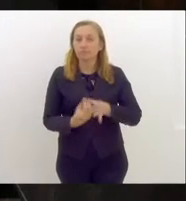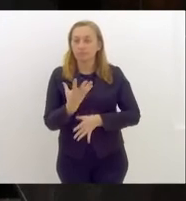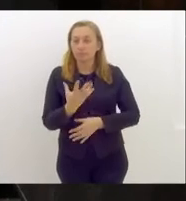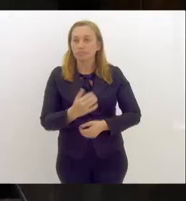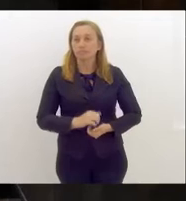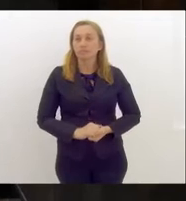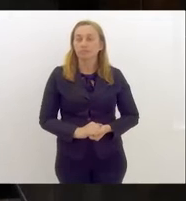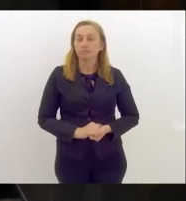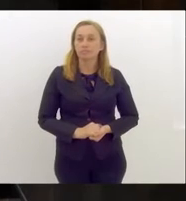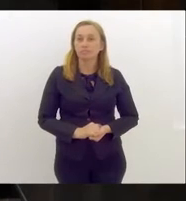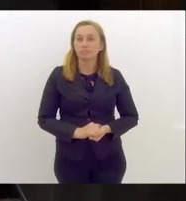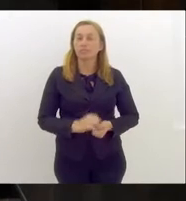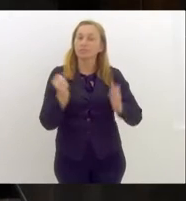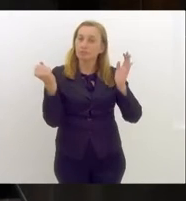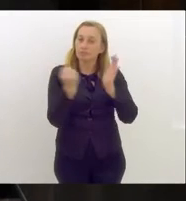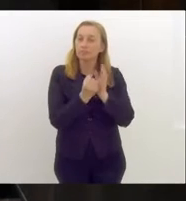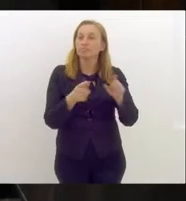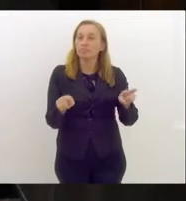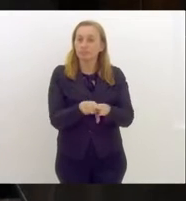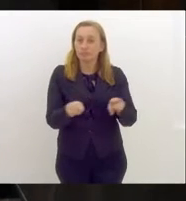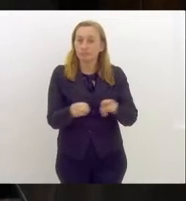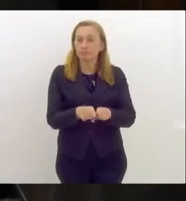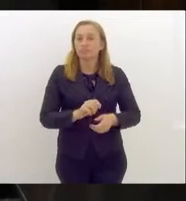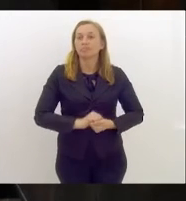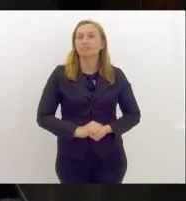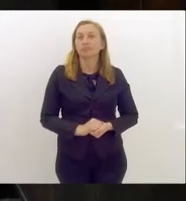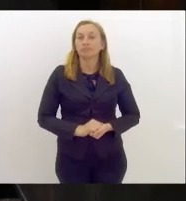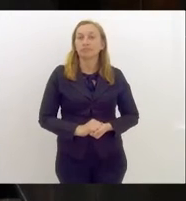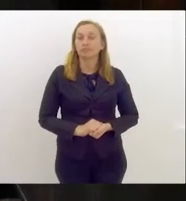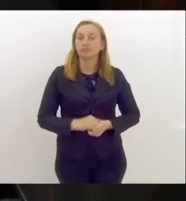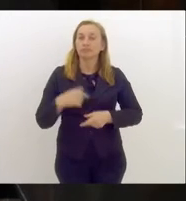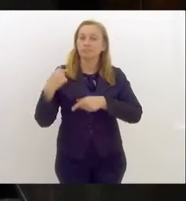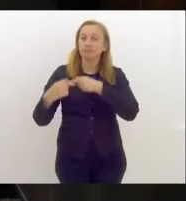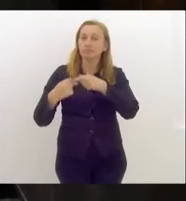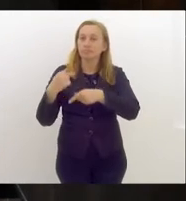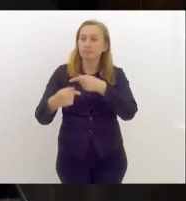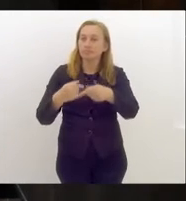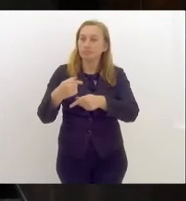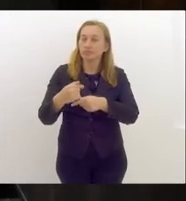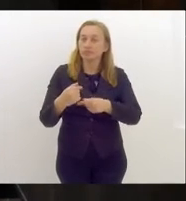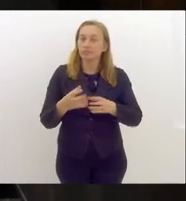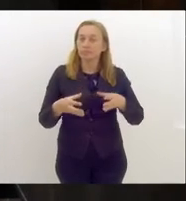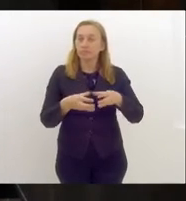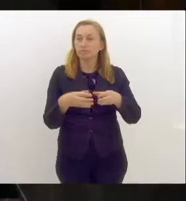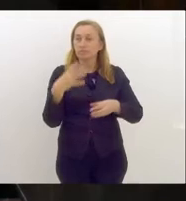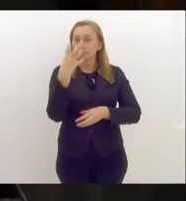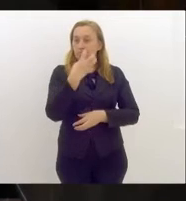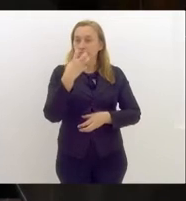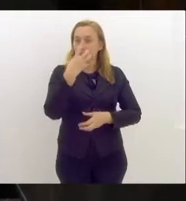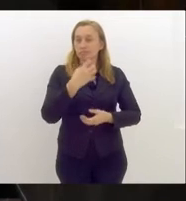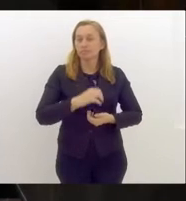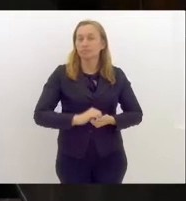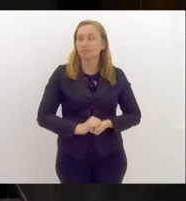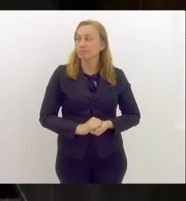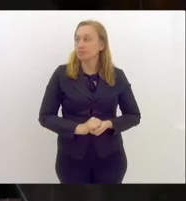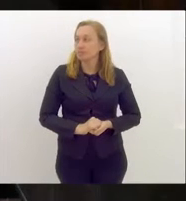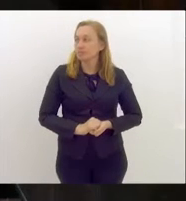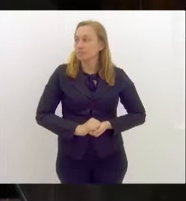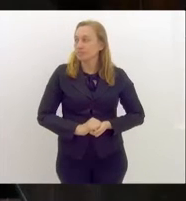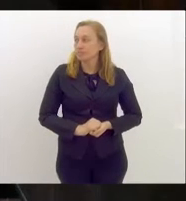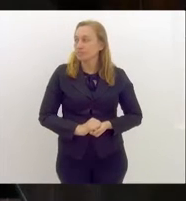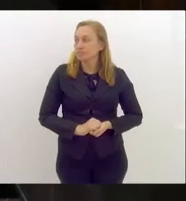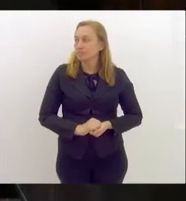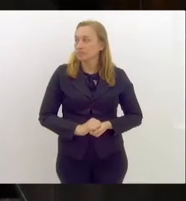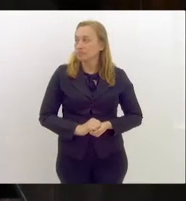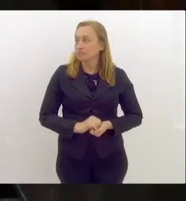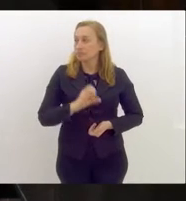e marca também uma geração de cantores e compositores que são